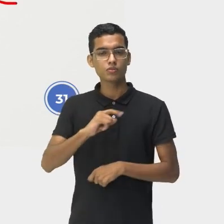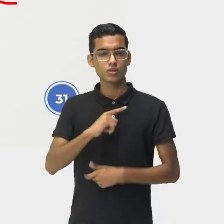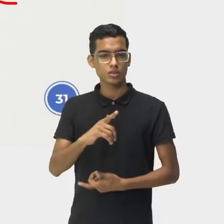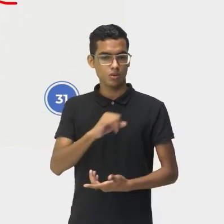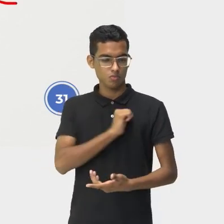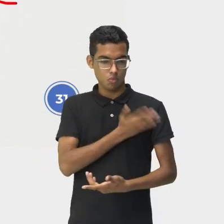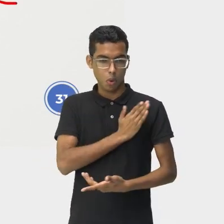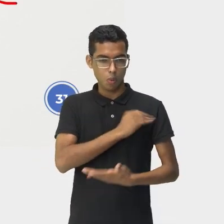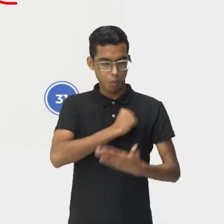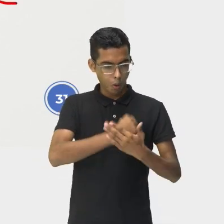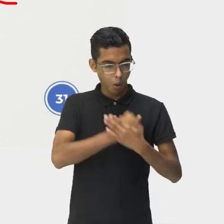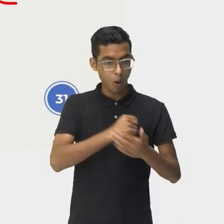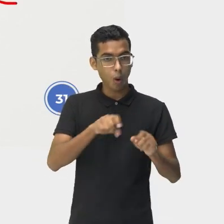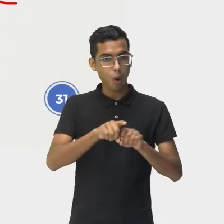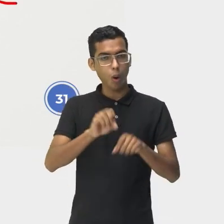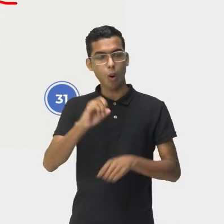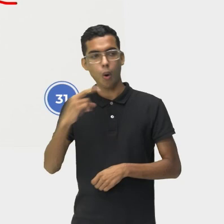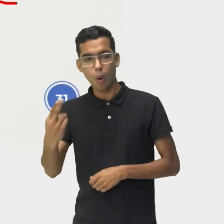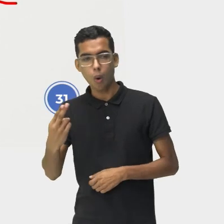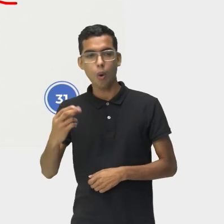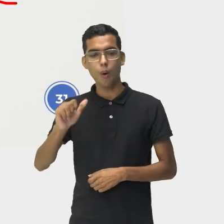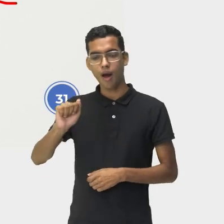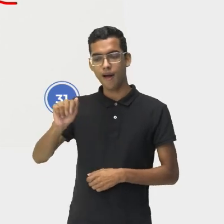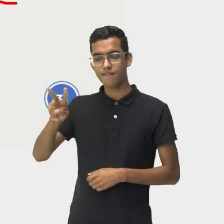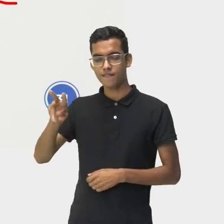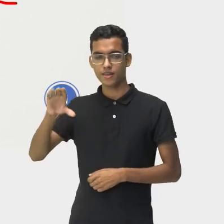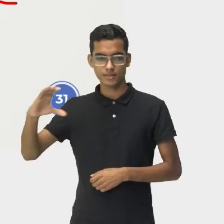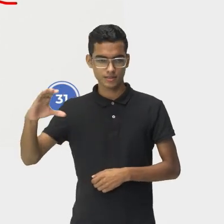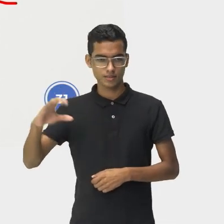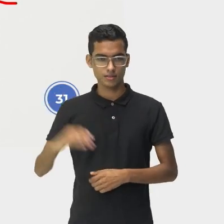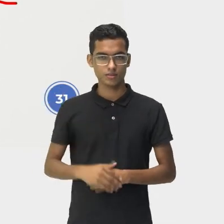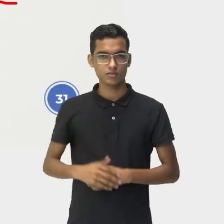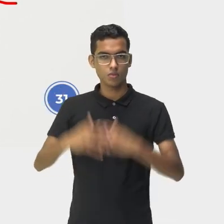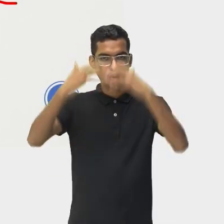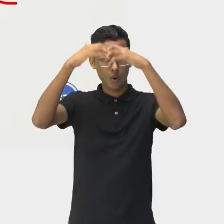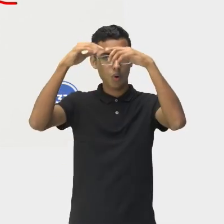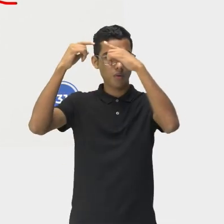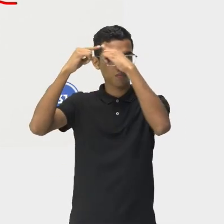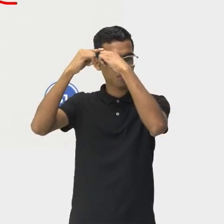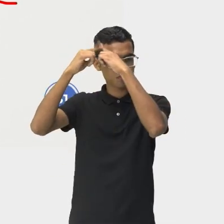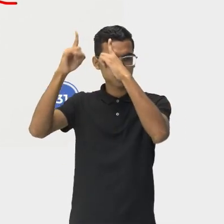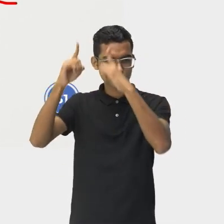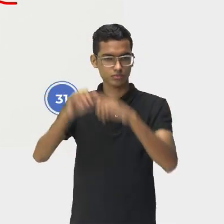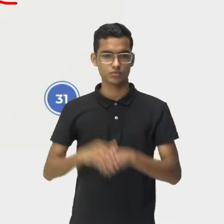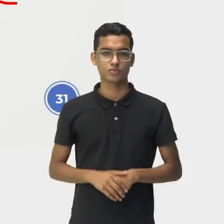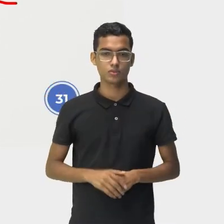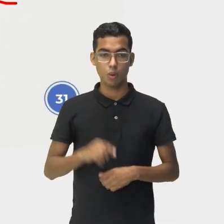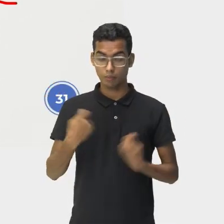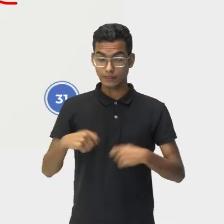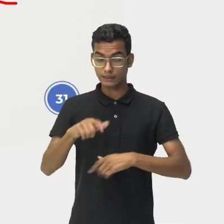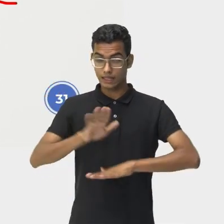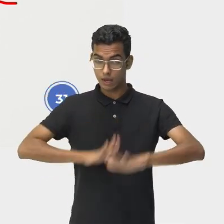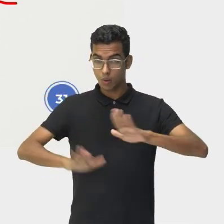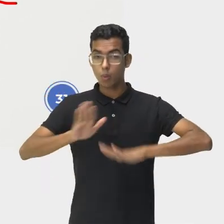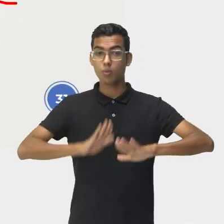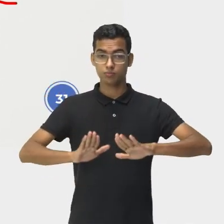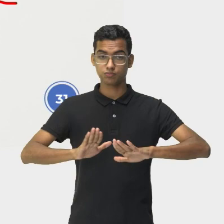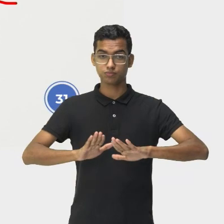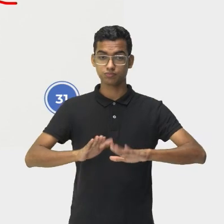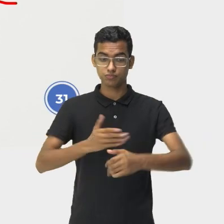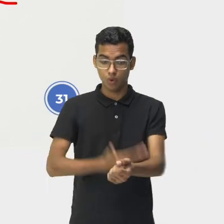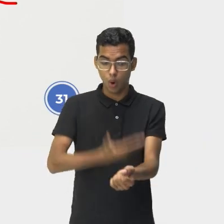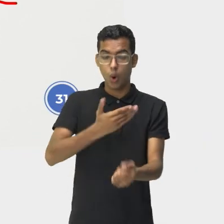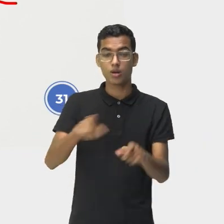que ter bastante cuidado também, tanto com a pressão alta quanto com a dislipidemia, que é o acúmulo